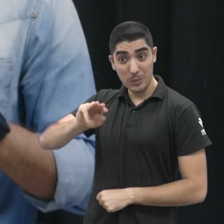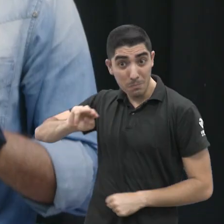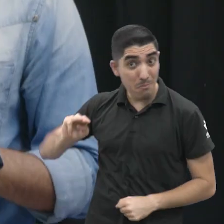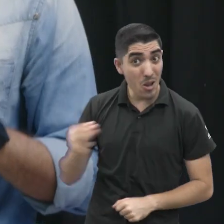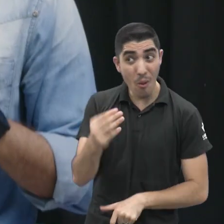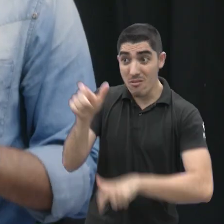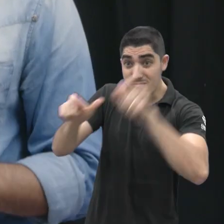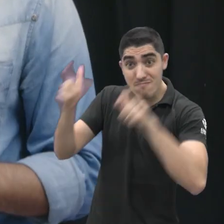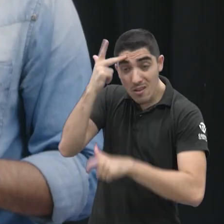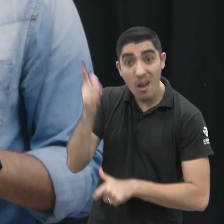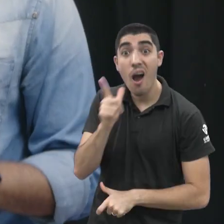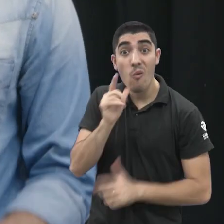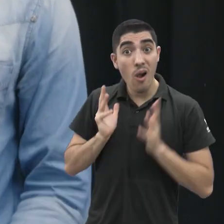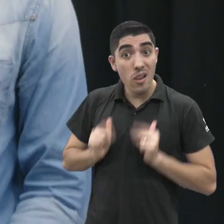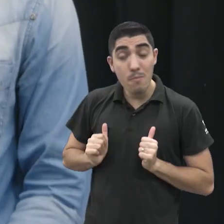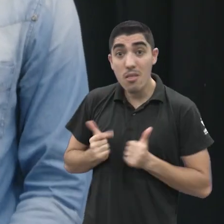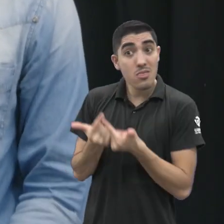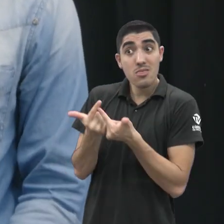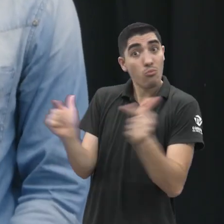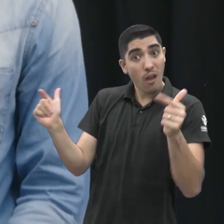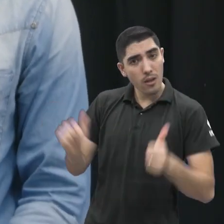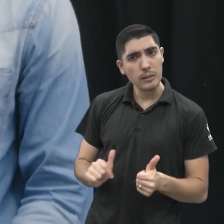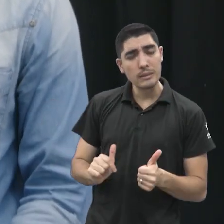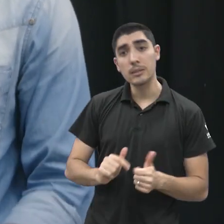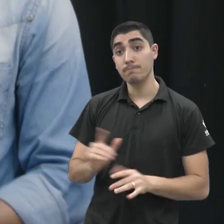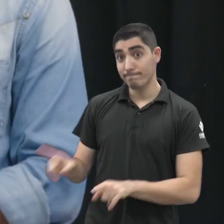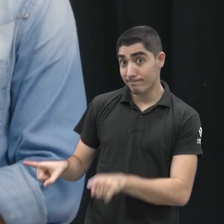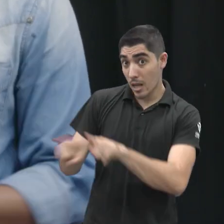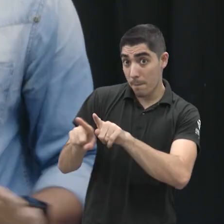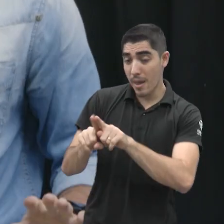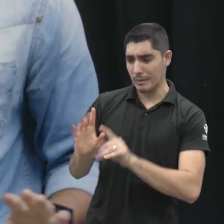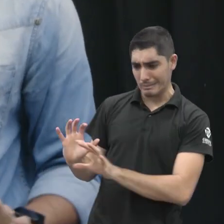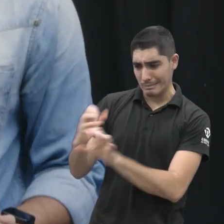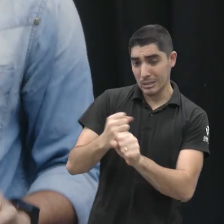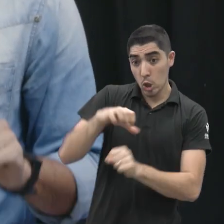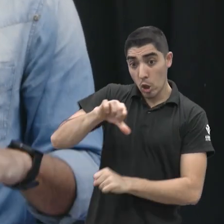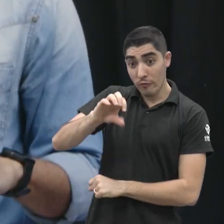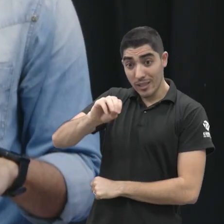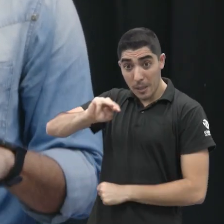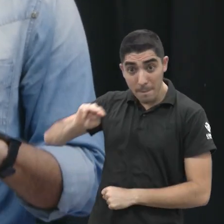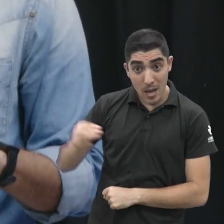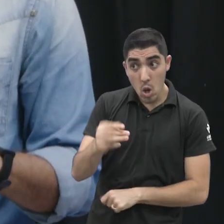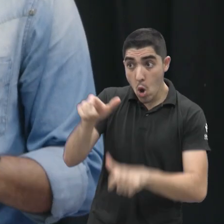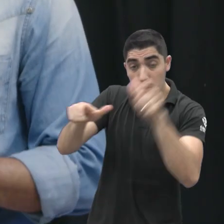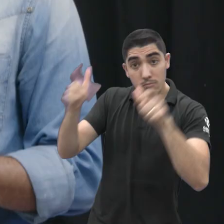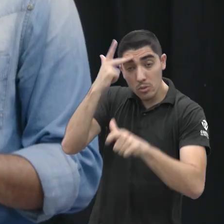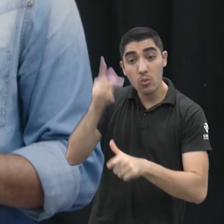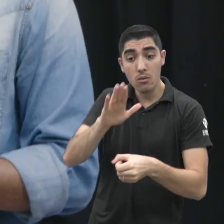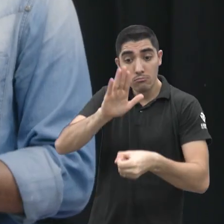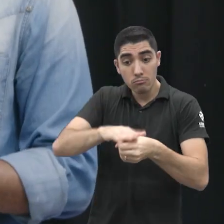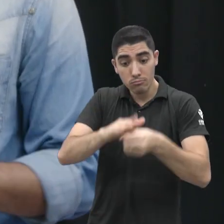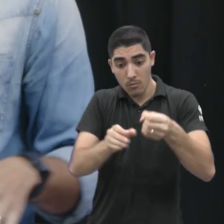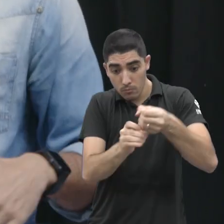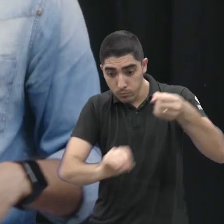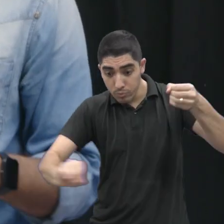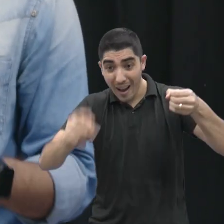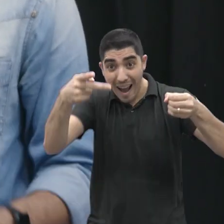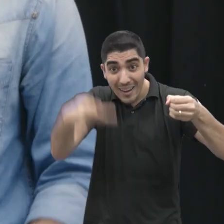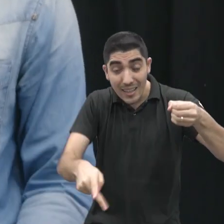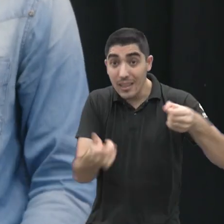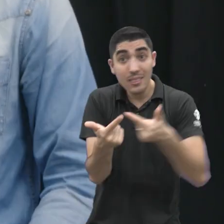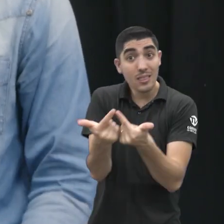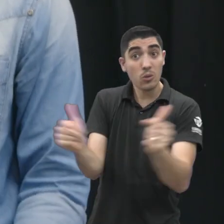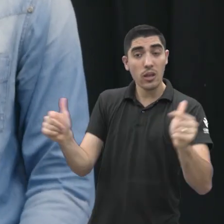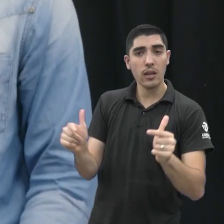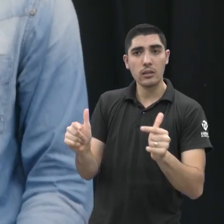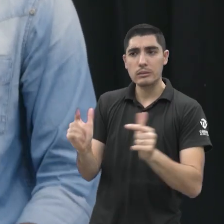acesso à água potável e mais de 90 milhões não têm coleta de esgoto no Brasil, ou seja, mais de